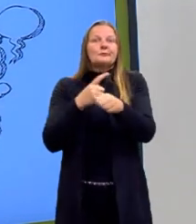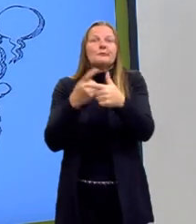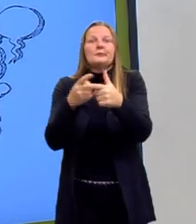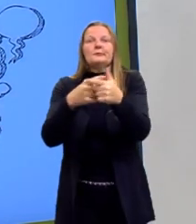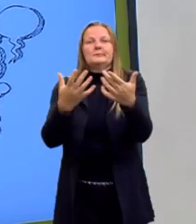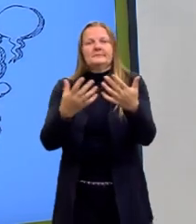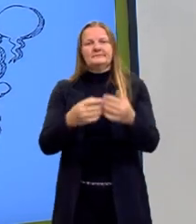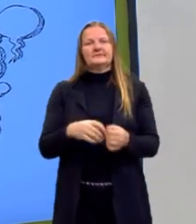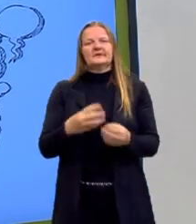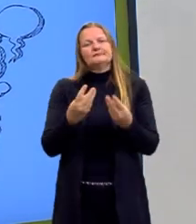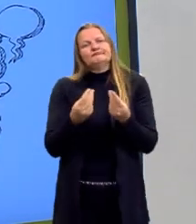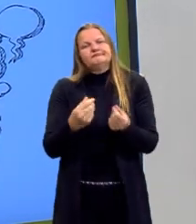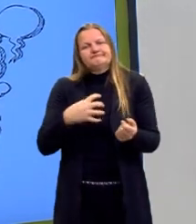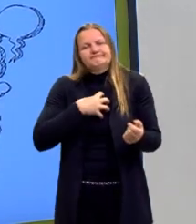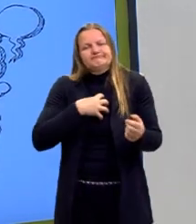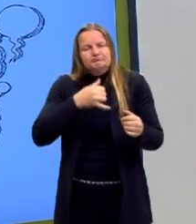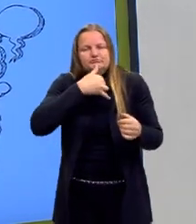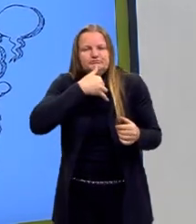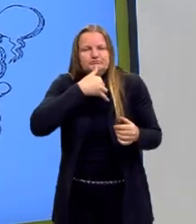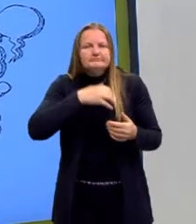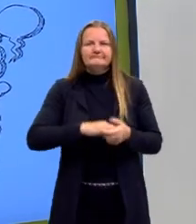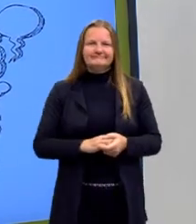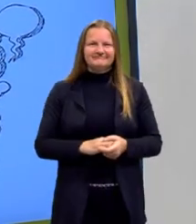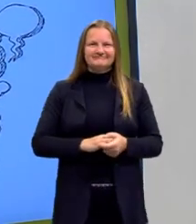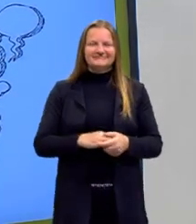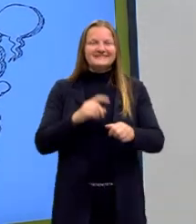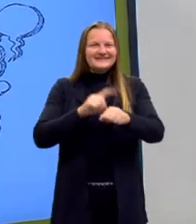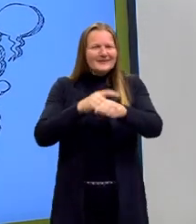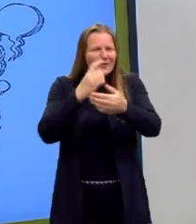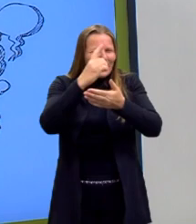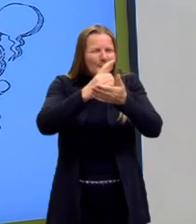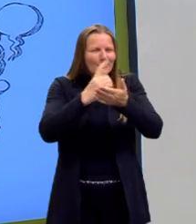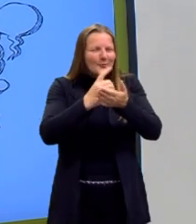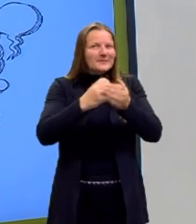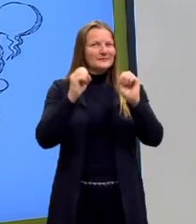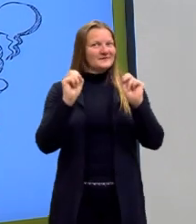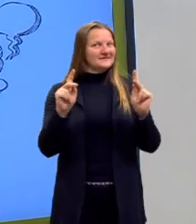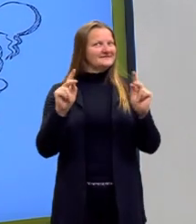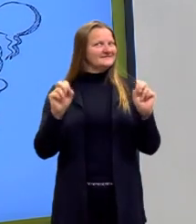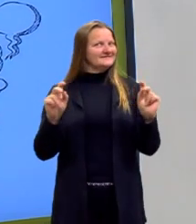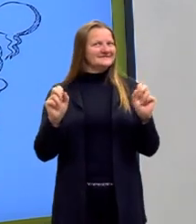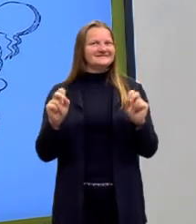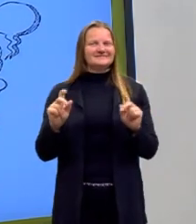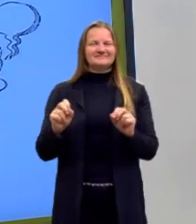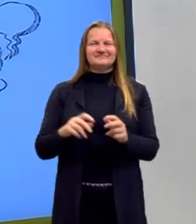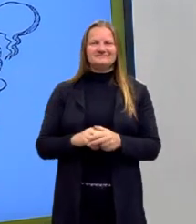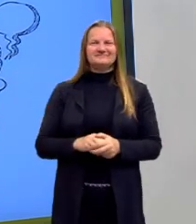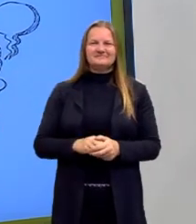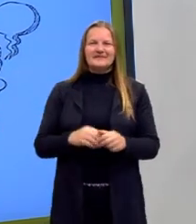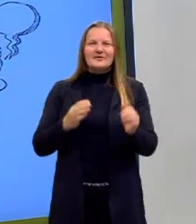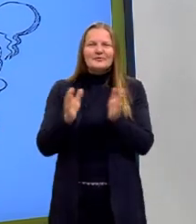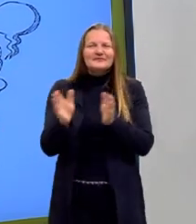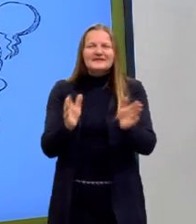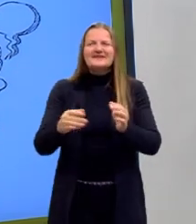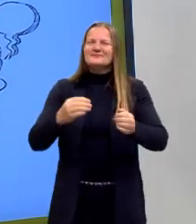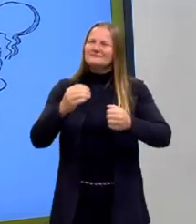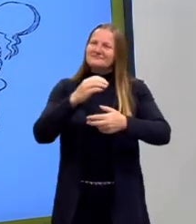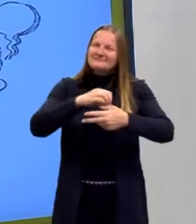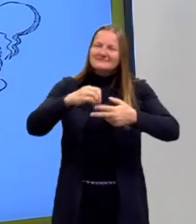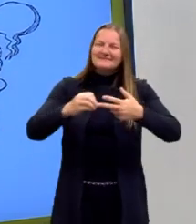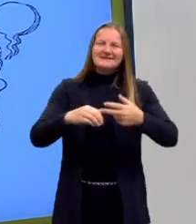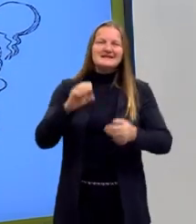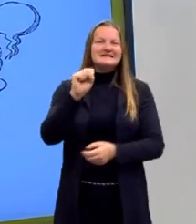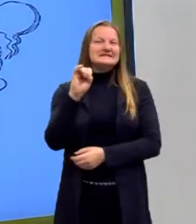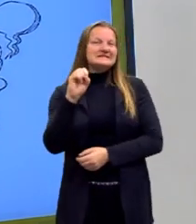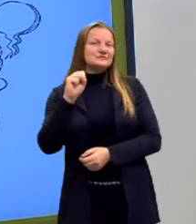ter de sabores então confira essa documentação para e vai dar tudo que tá para você ter acesso ao e-mail Sisu enfim